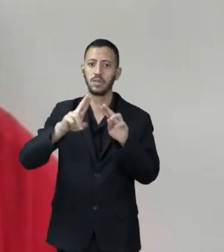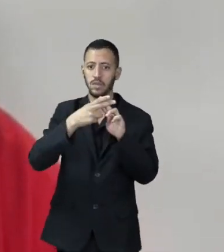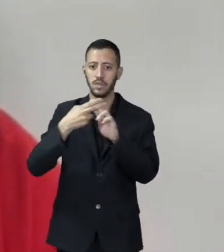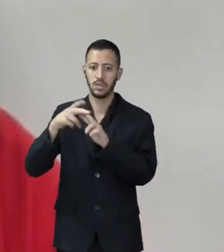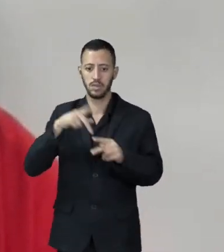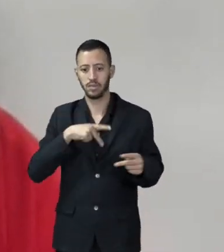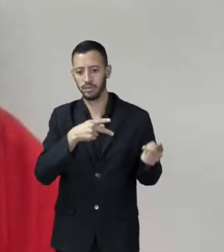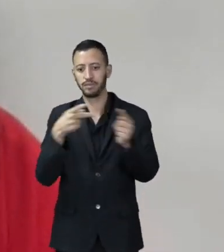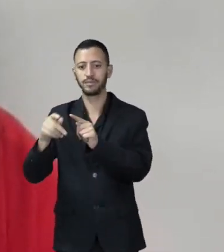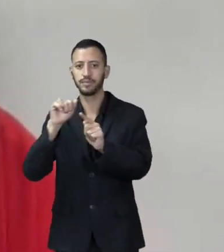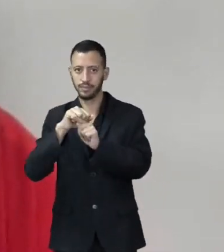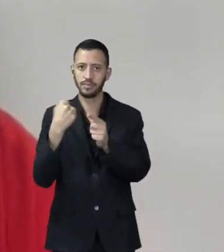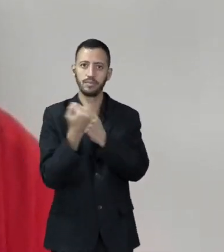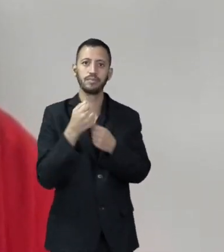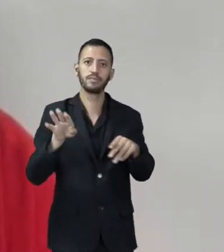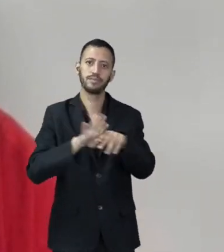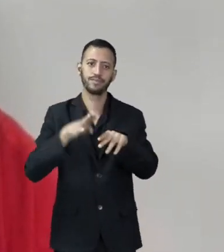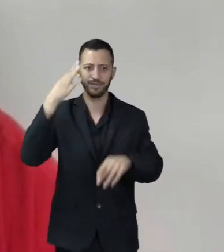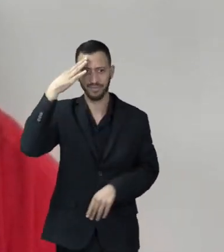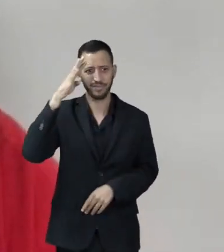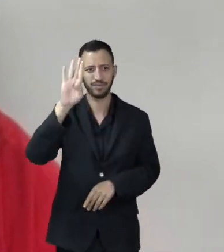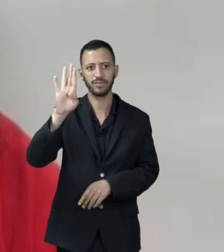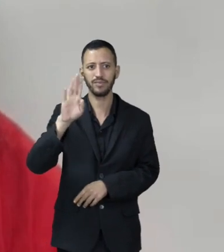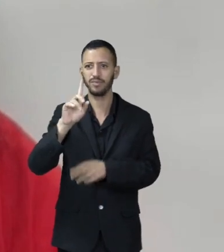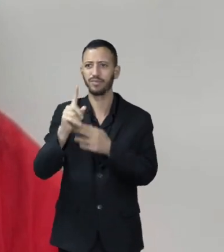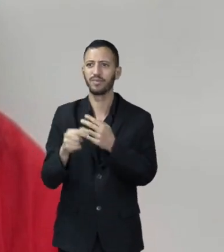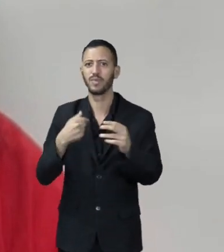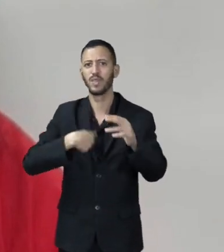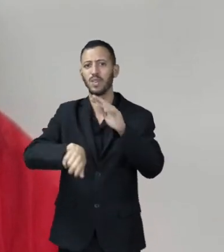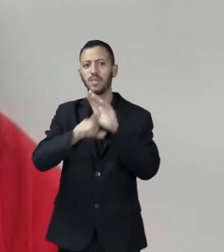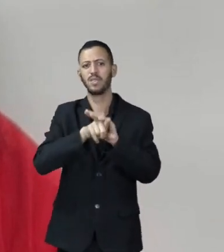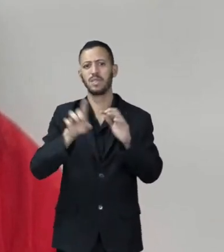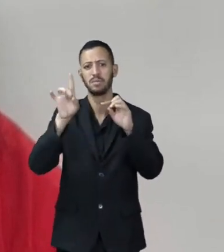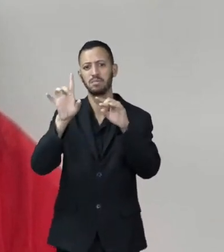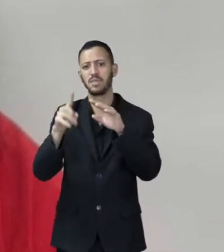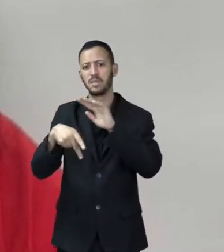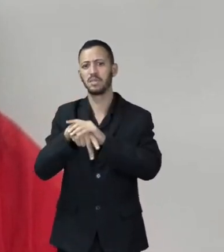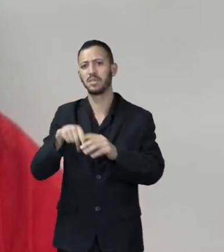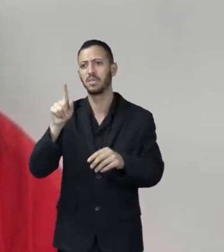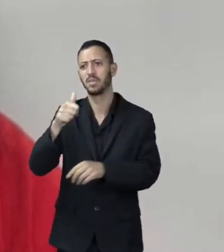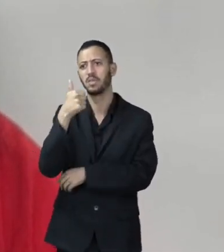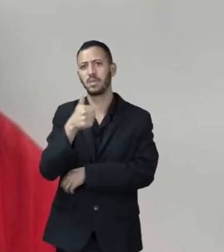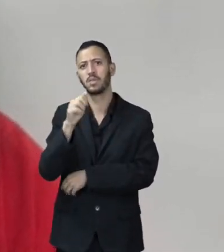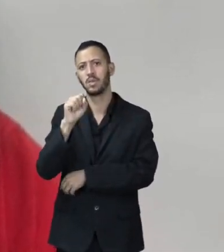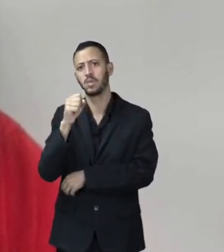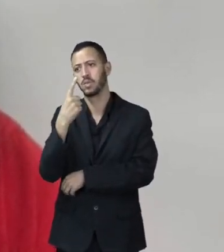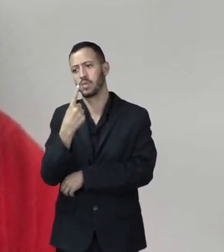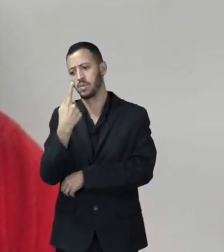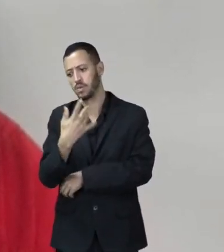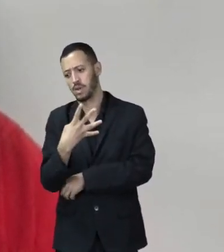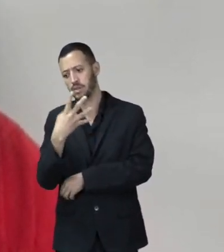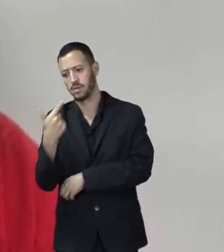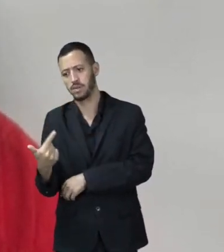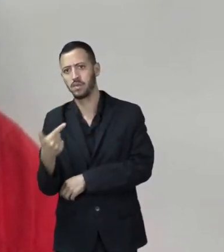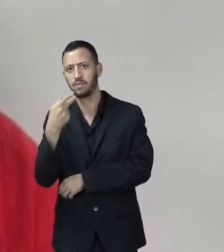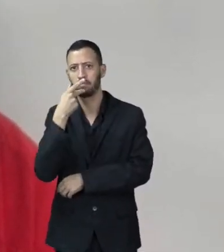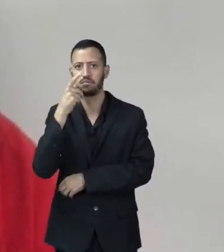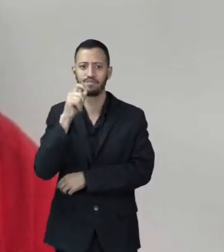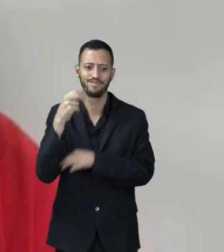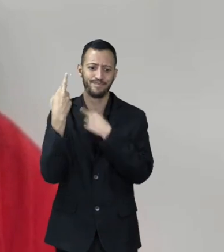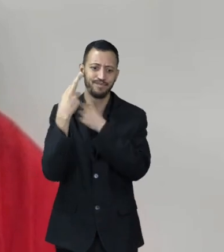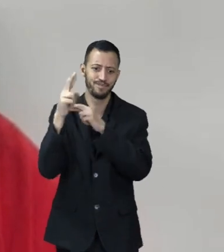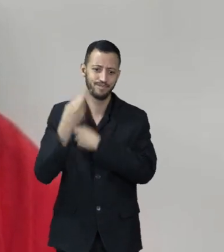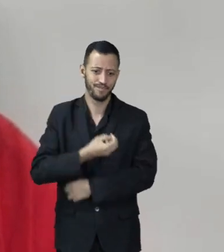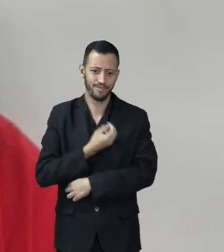participação social também, como esse princípio norteador, tem uma lei específica para isso, que é a 8142, diz que a expectativa